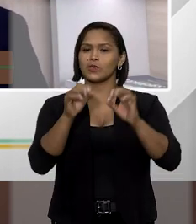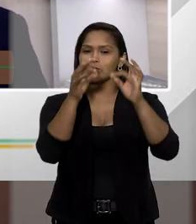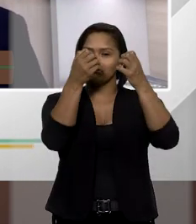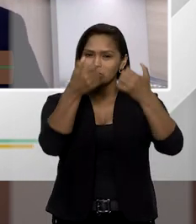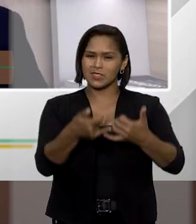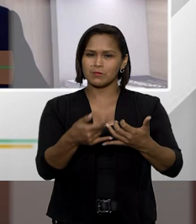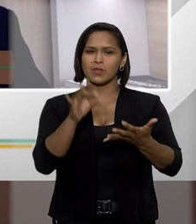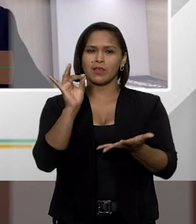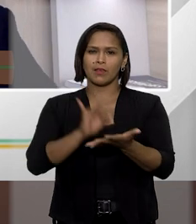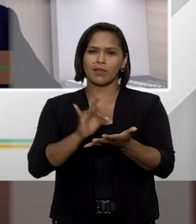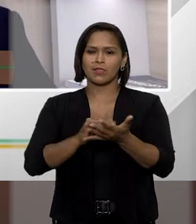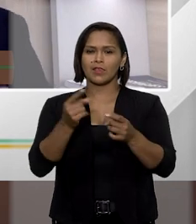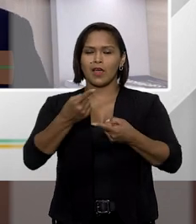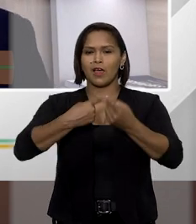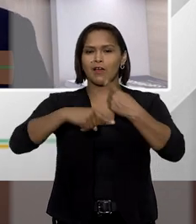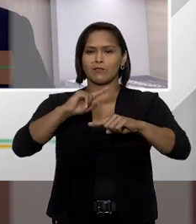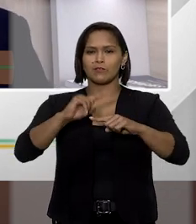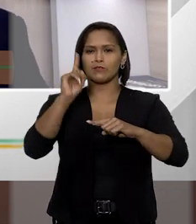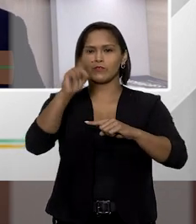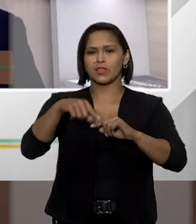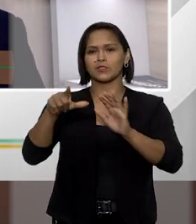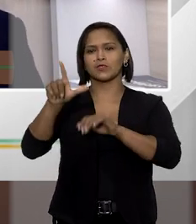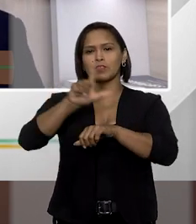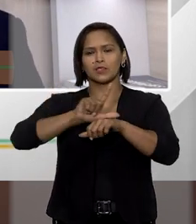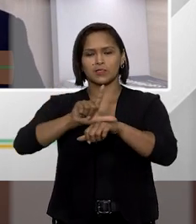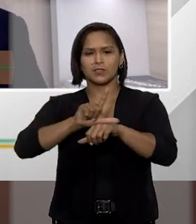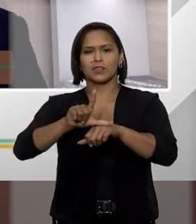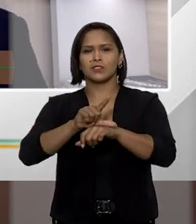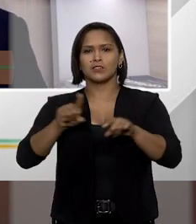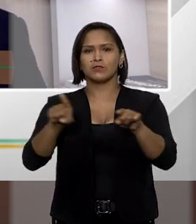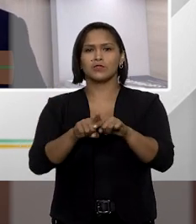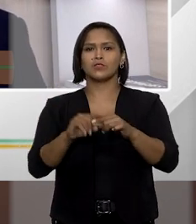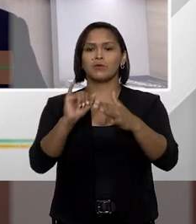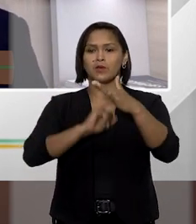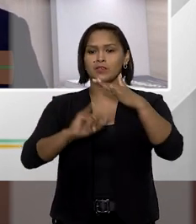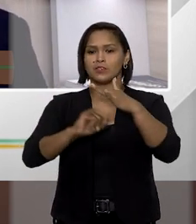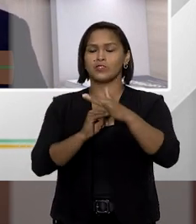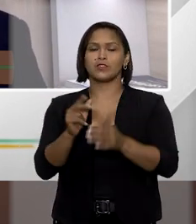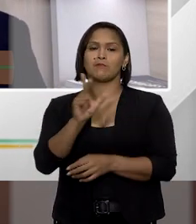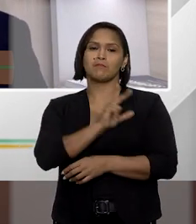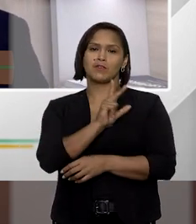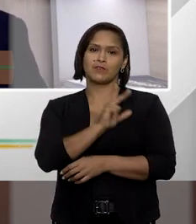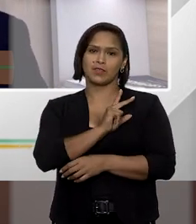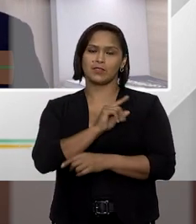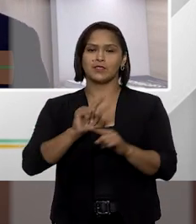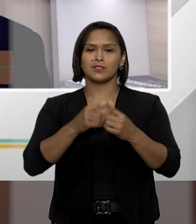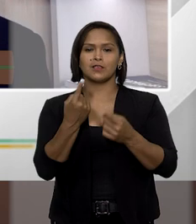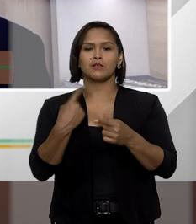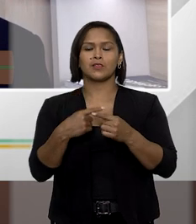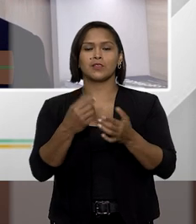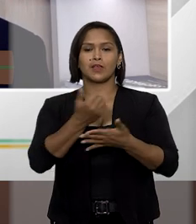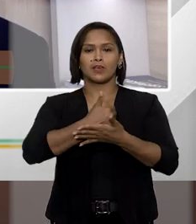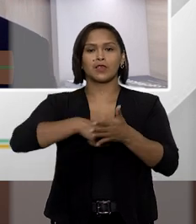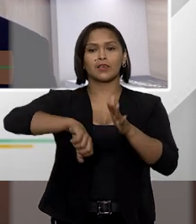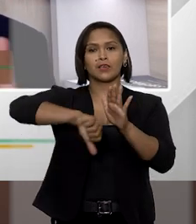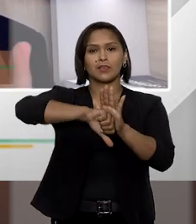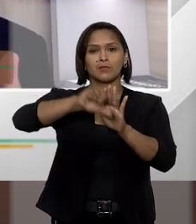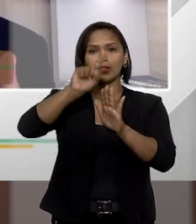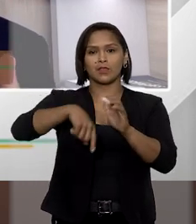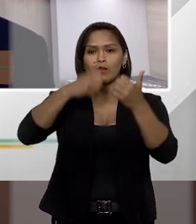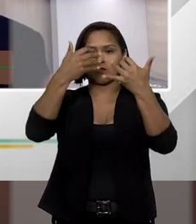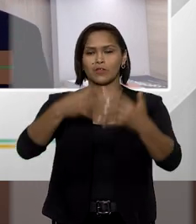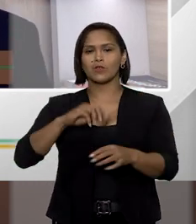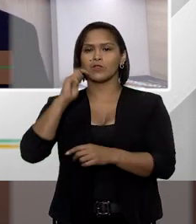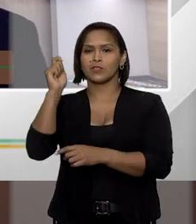trata exatamente desse avanço legislativo sobre as entidades privadas. Na questão criminal, que o René falou,